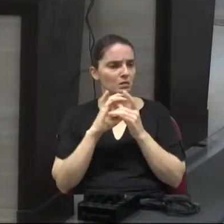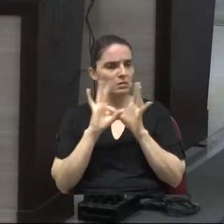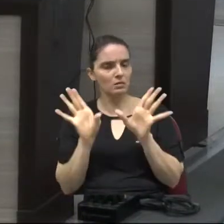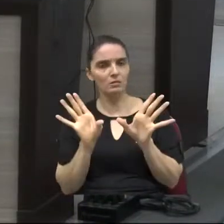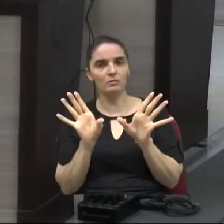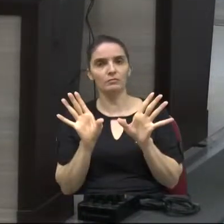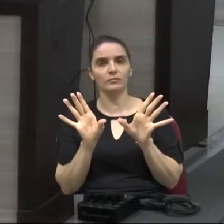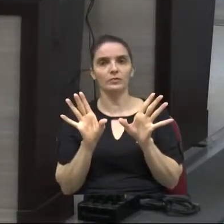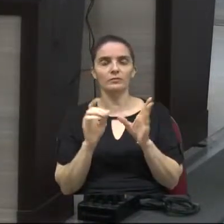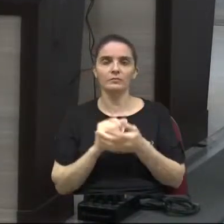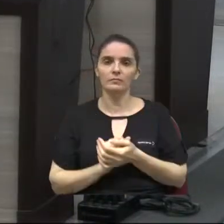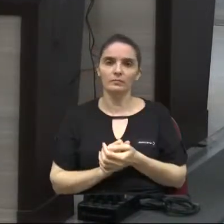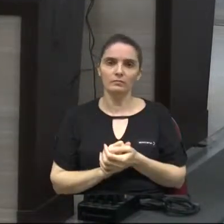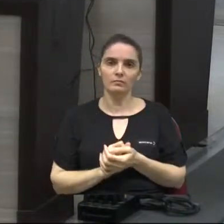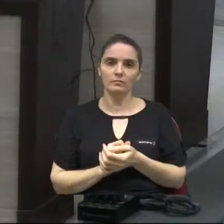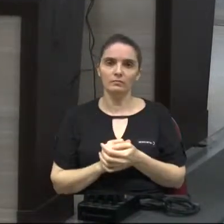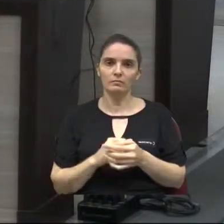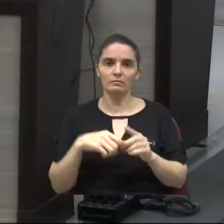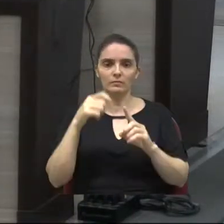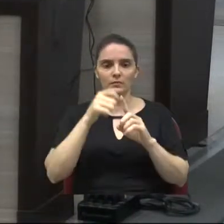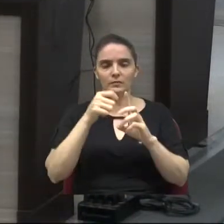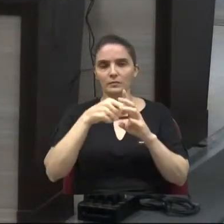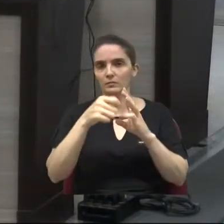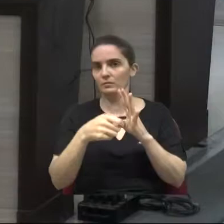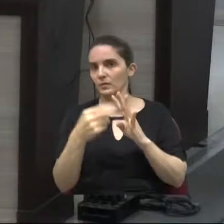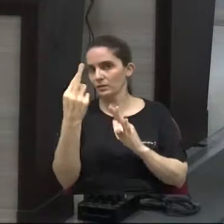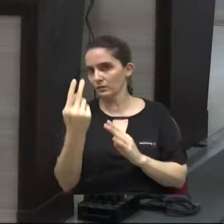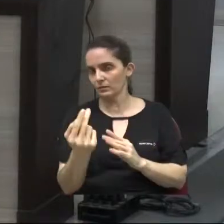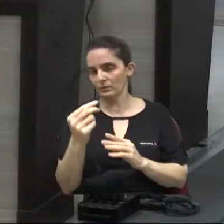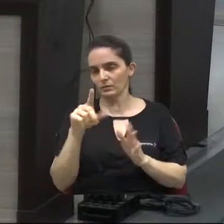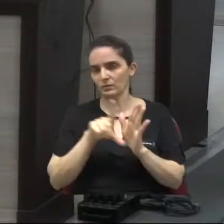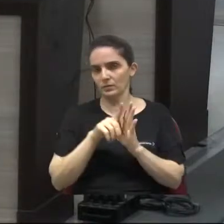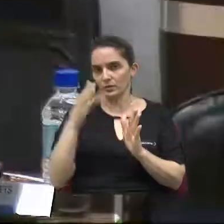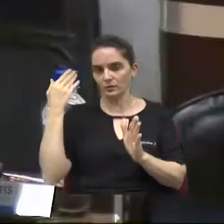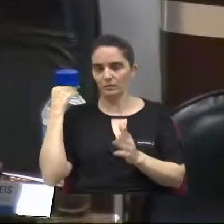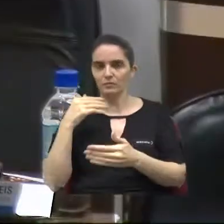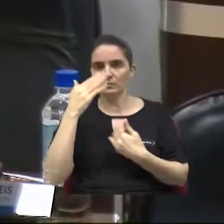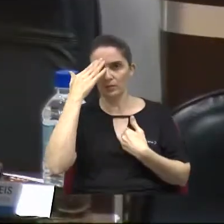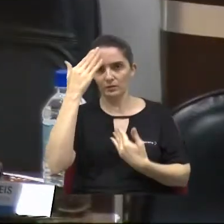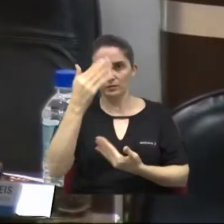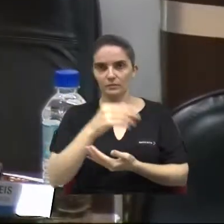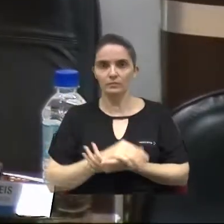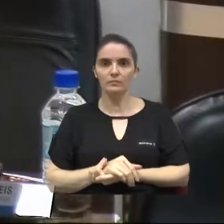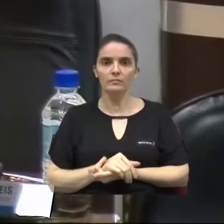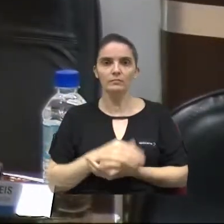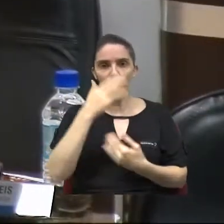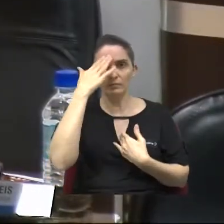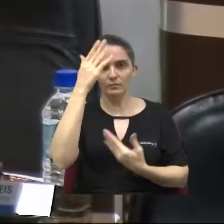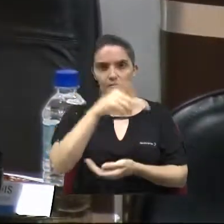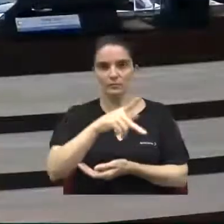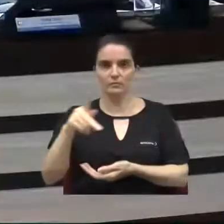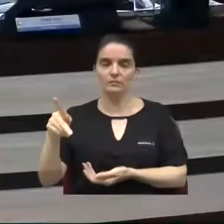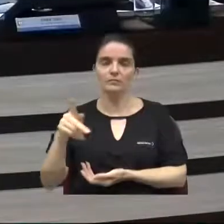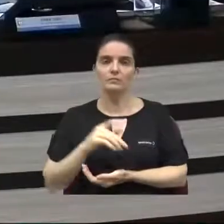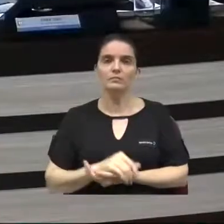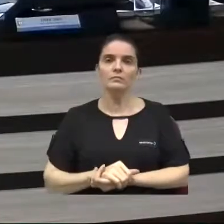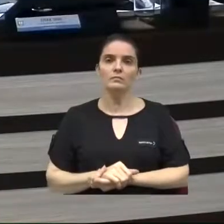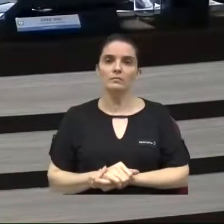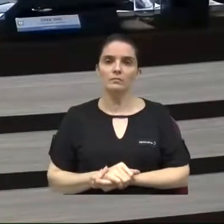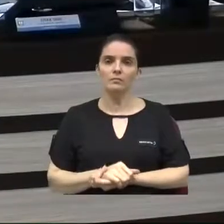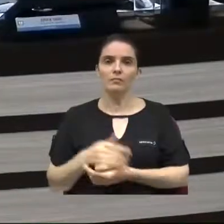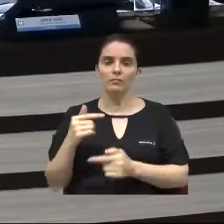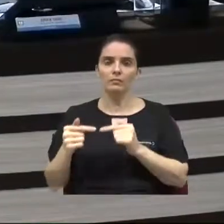que ele queira, não por mês como era a lei. Obrigado, vereador. Obrigado, senhor presidente.